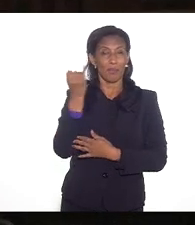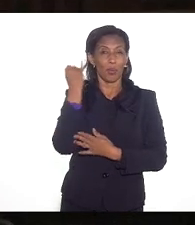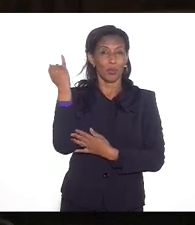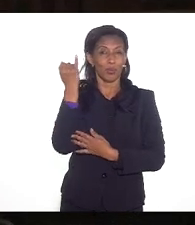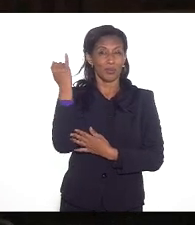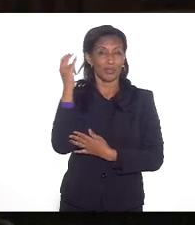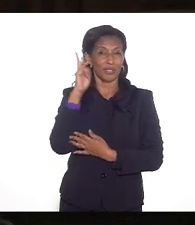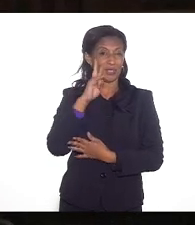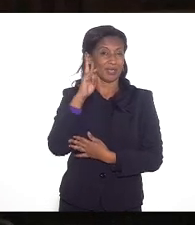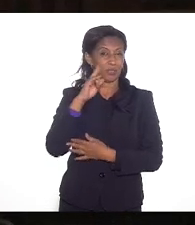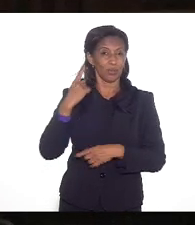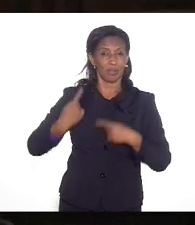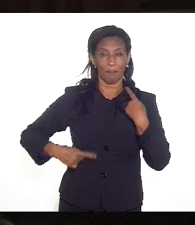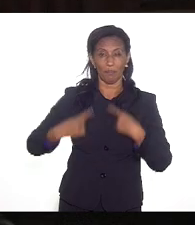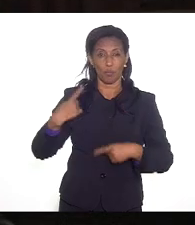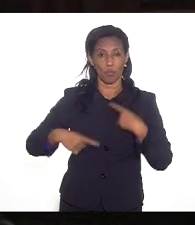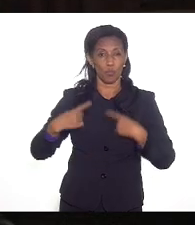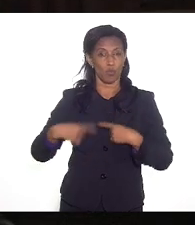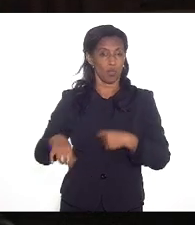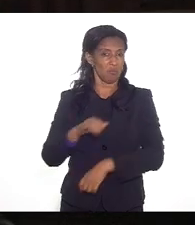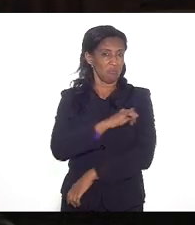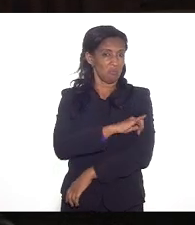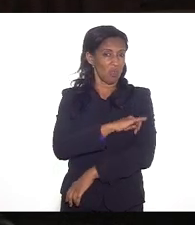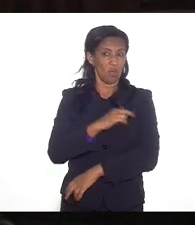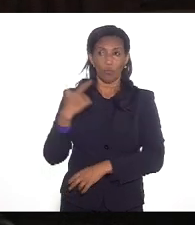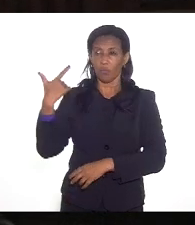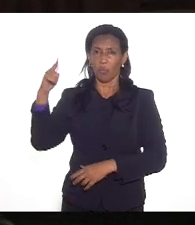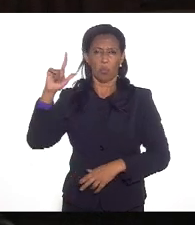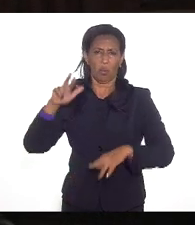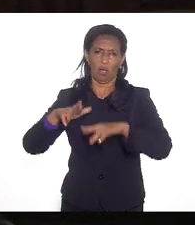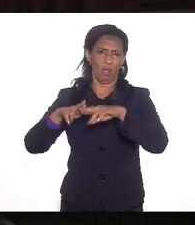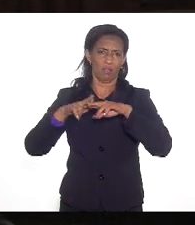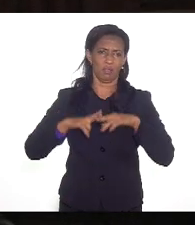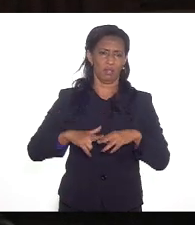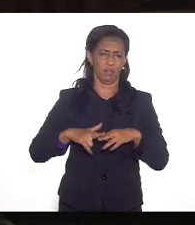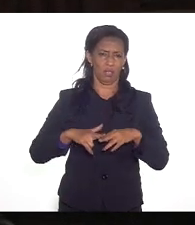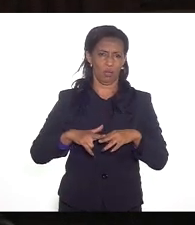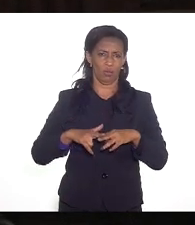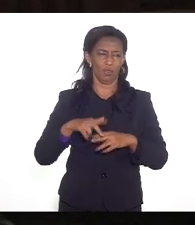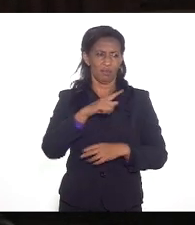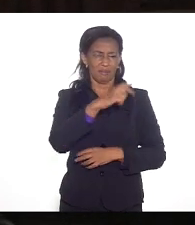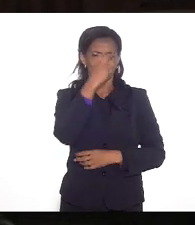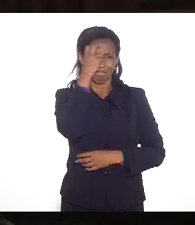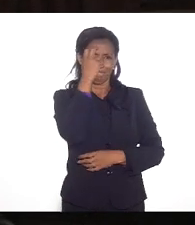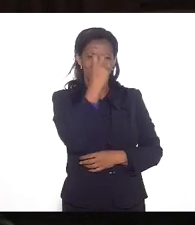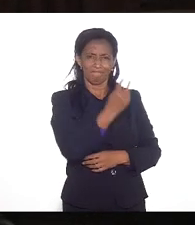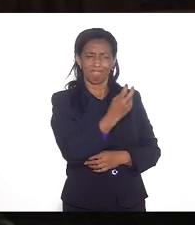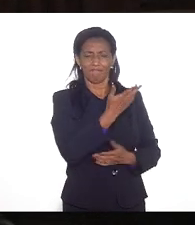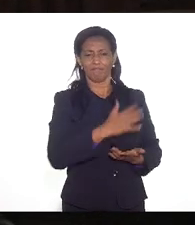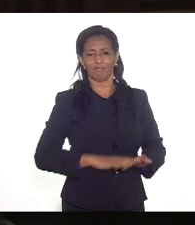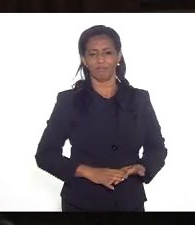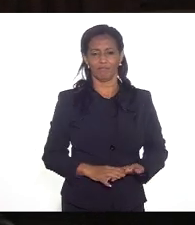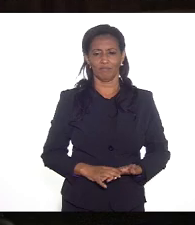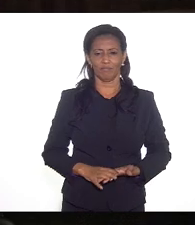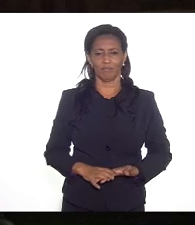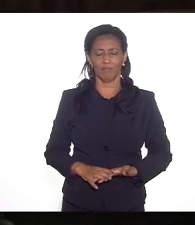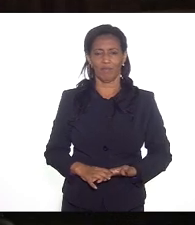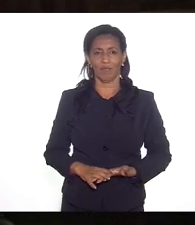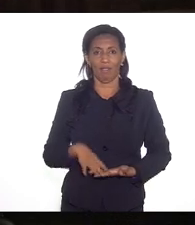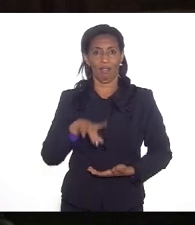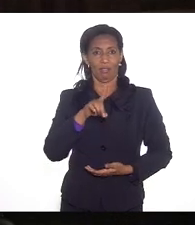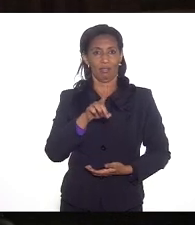da história da política do Rio de Janeiro foi por outra razão que o gênio o gênio o